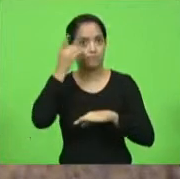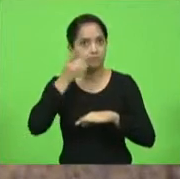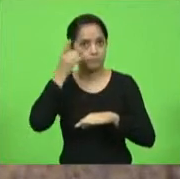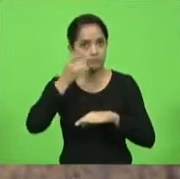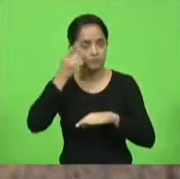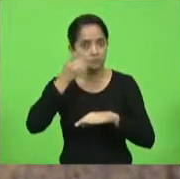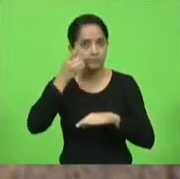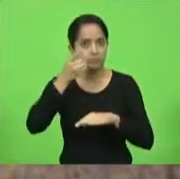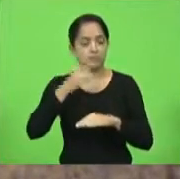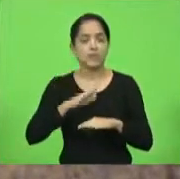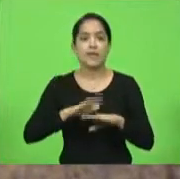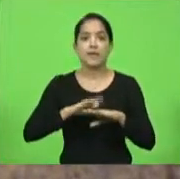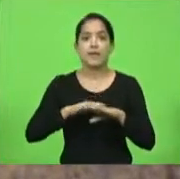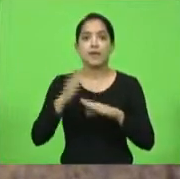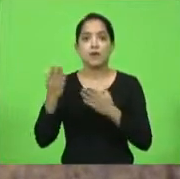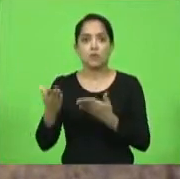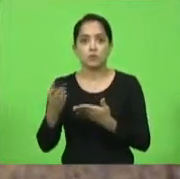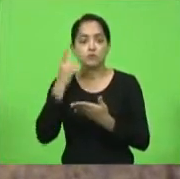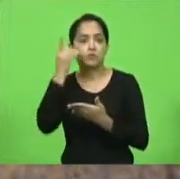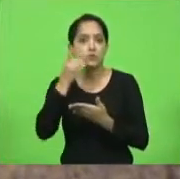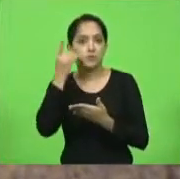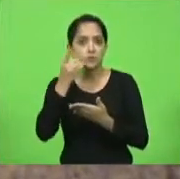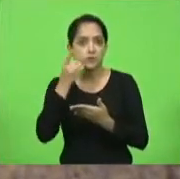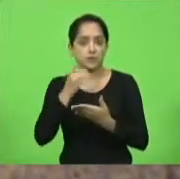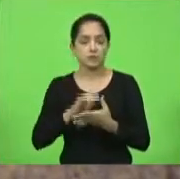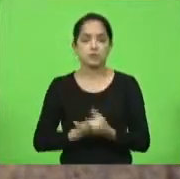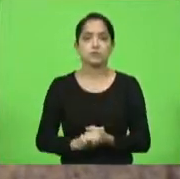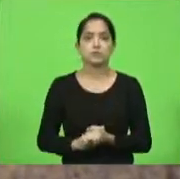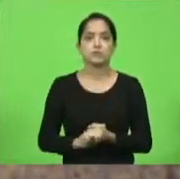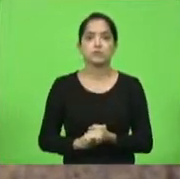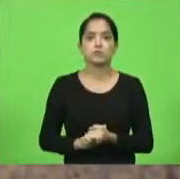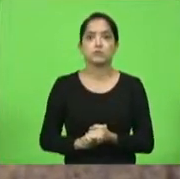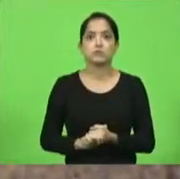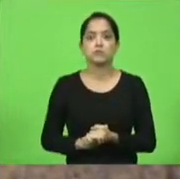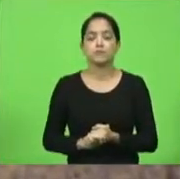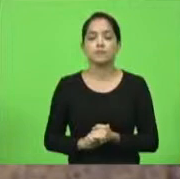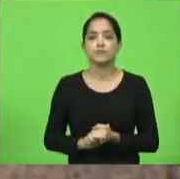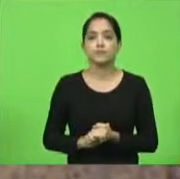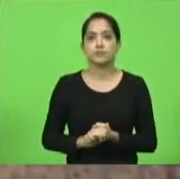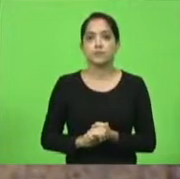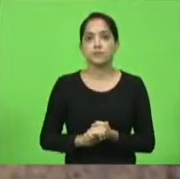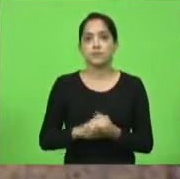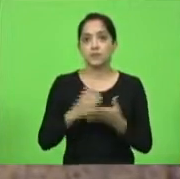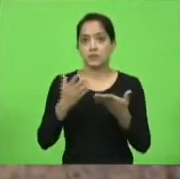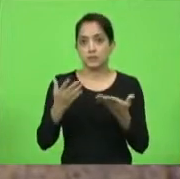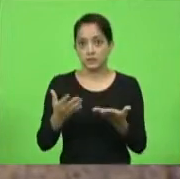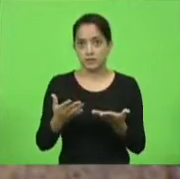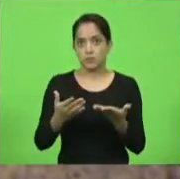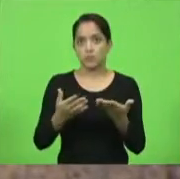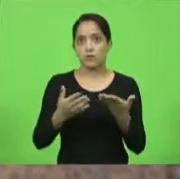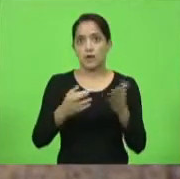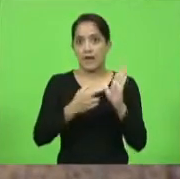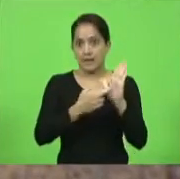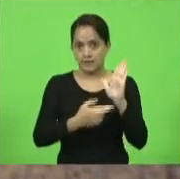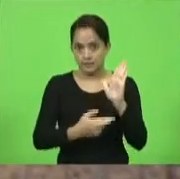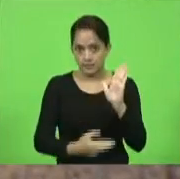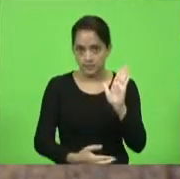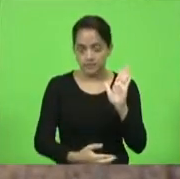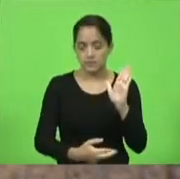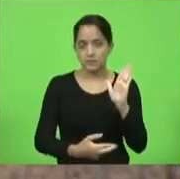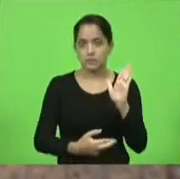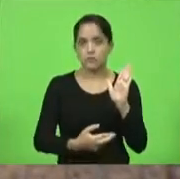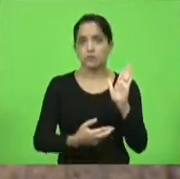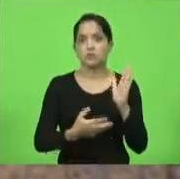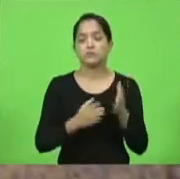personalístico, é do deputado. Sendo assim, em que pese, como eu falei, a redação habitual da